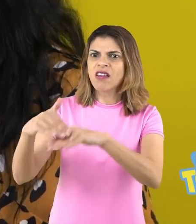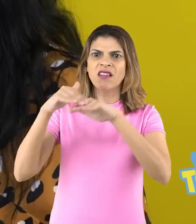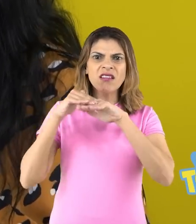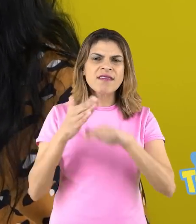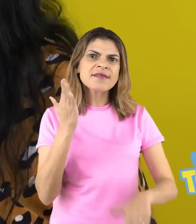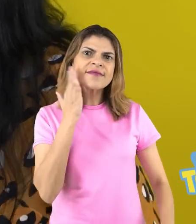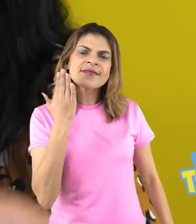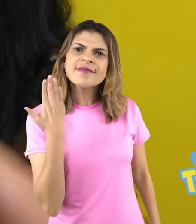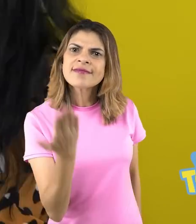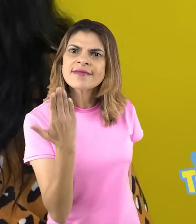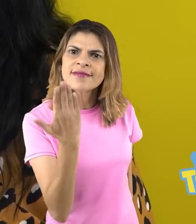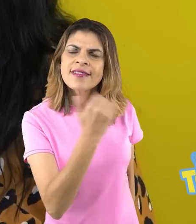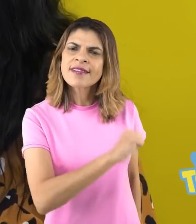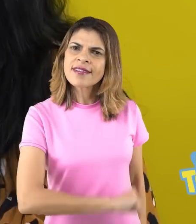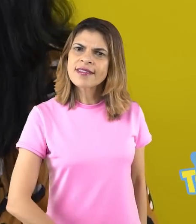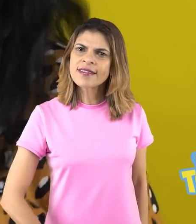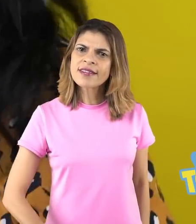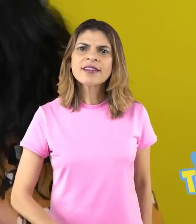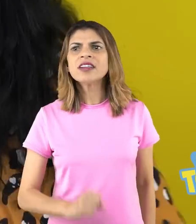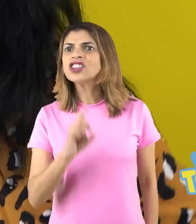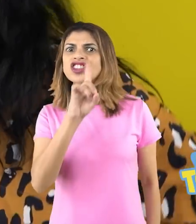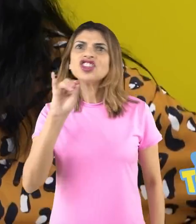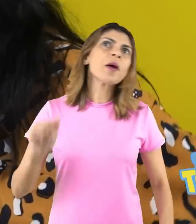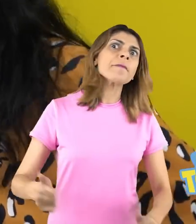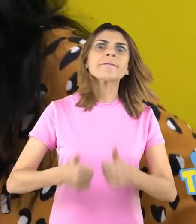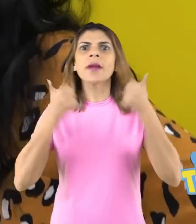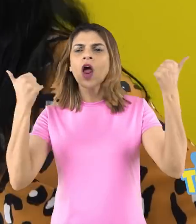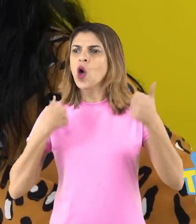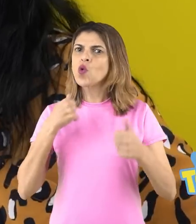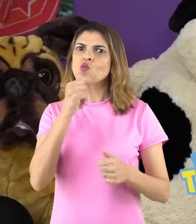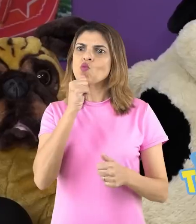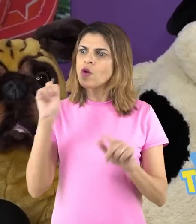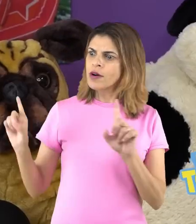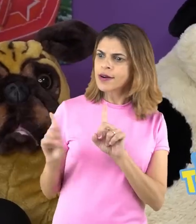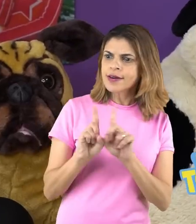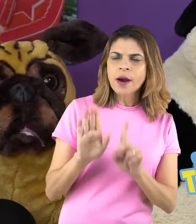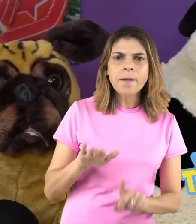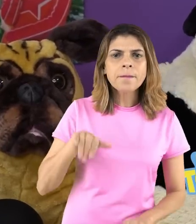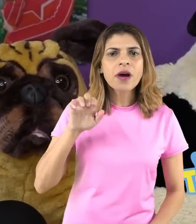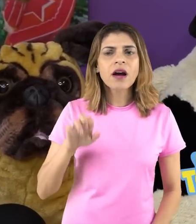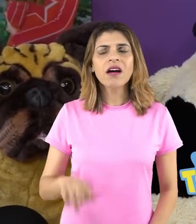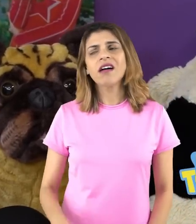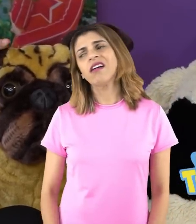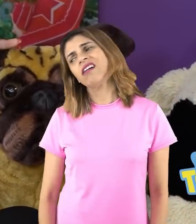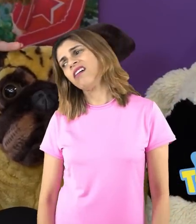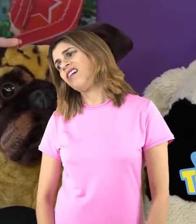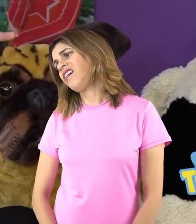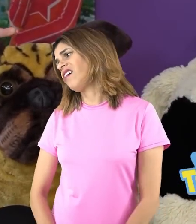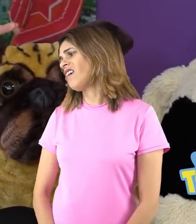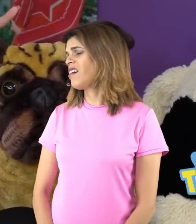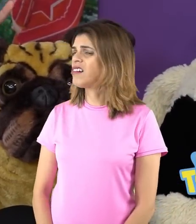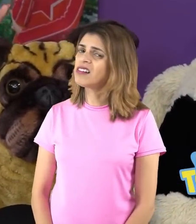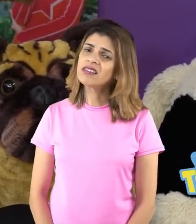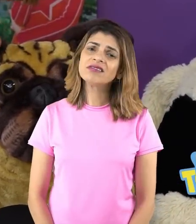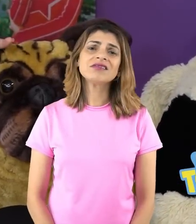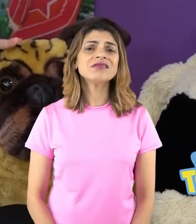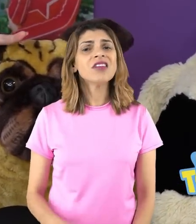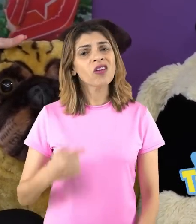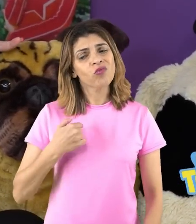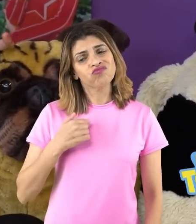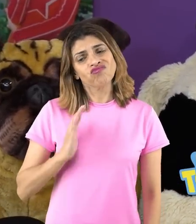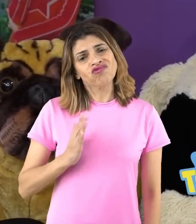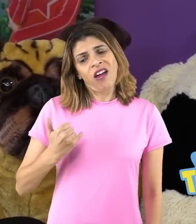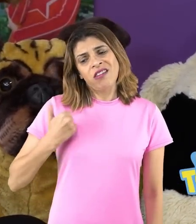que aqui ó na minha cara que o melhor dia da sua vida é assim a sua mamãe do lado é que eu tô